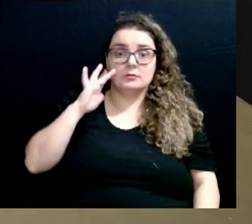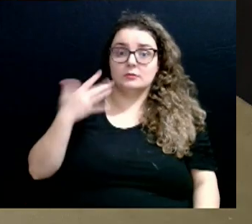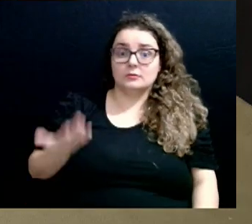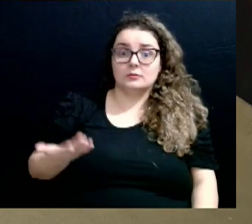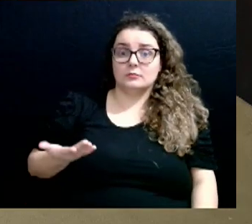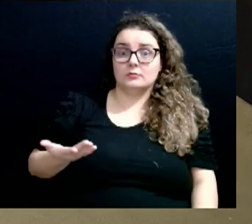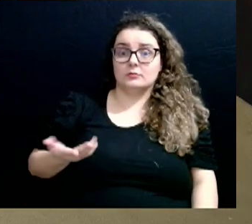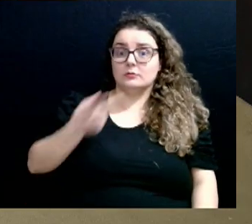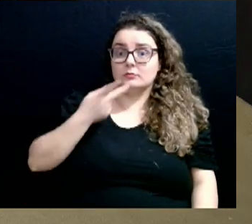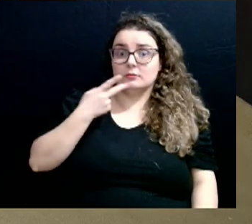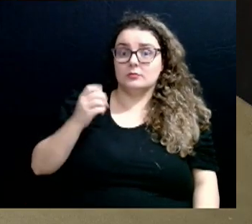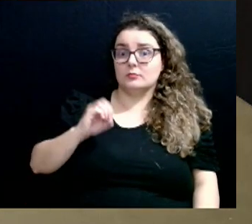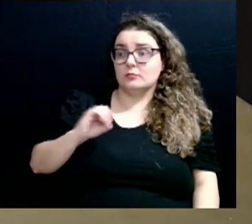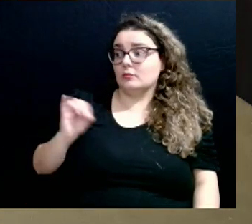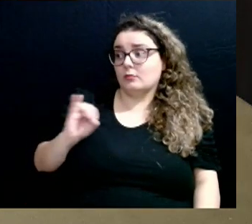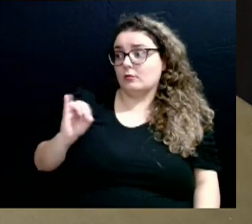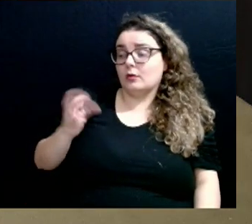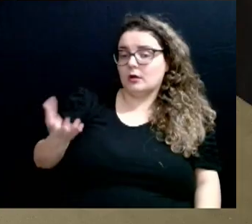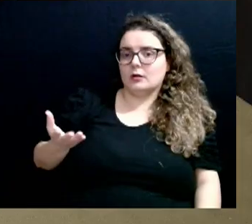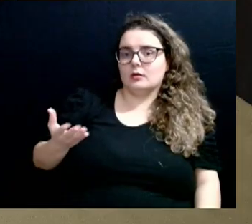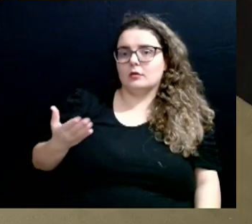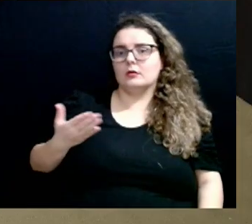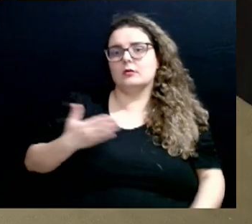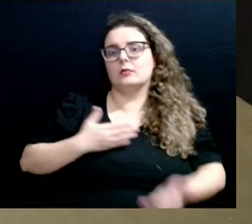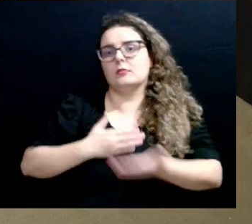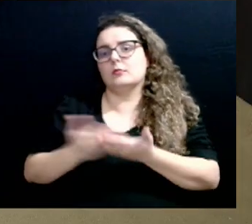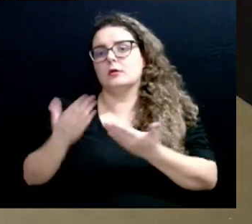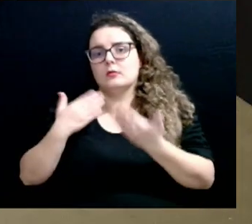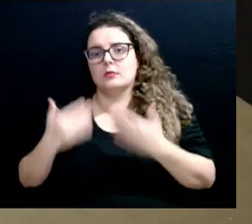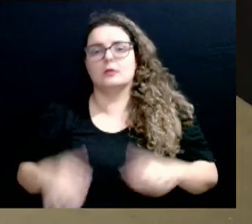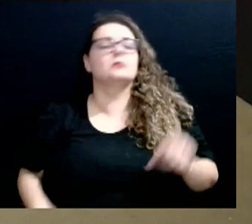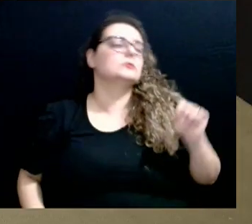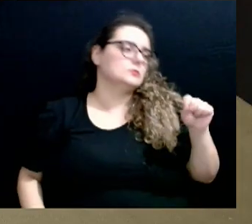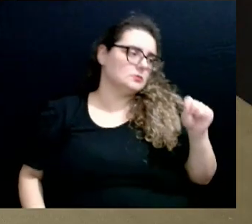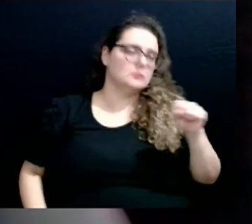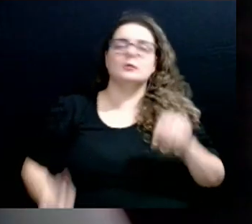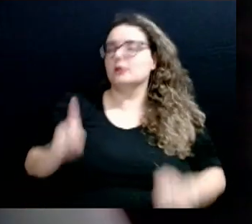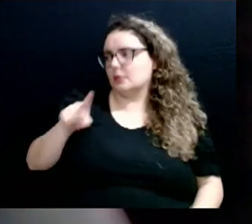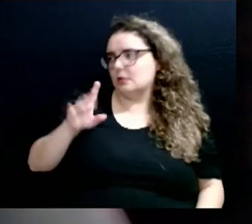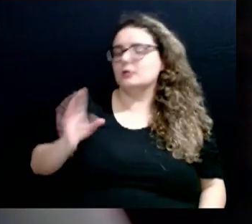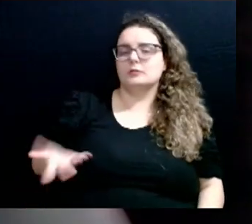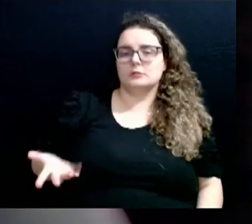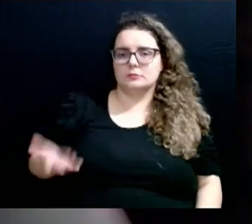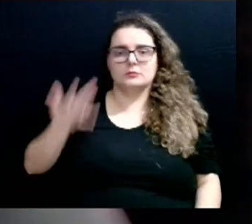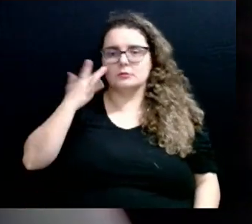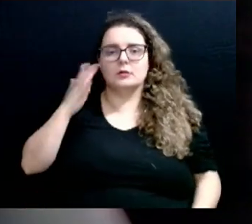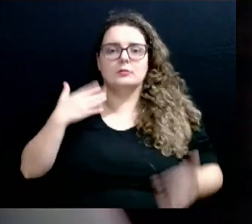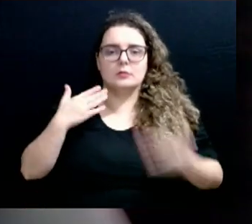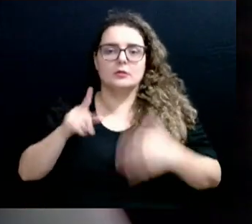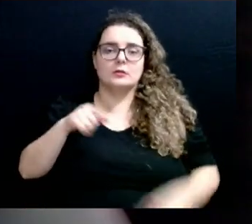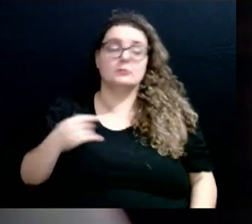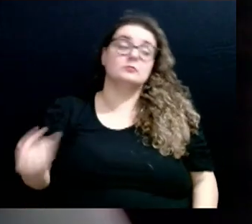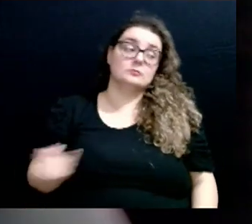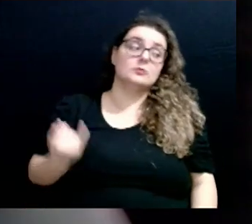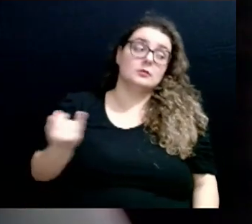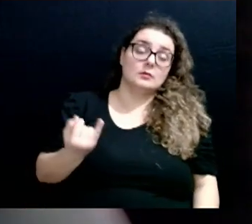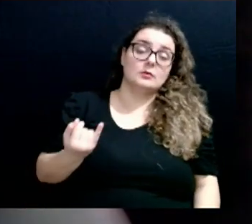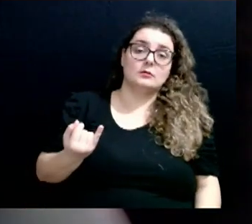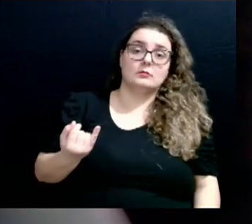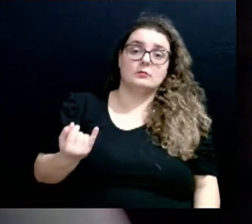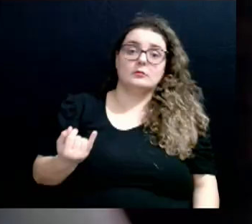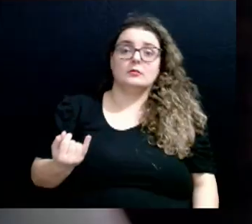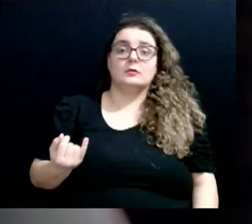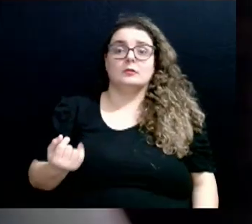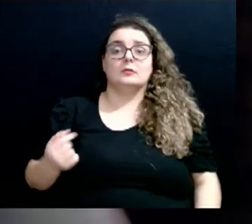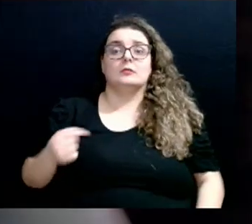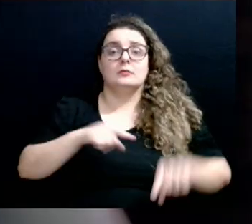não sabe nem puxar uma conversa, não consegue conversar mais. Isso, então isso tem sido interessante eles estarem vindo na clínica, porque